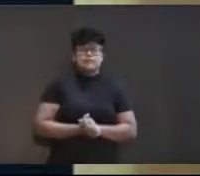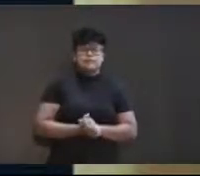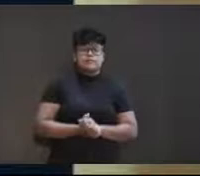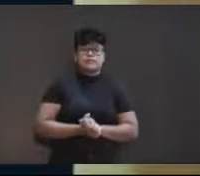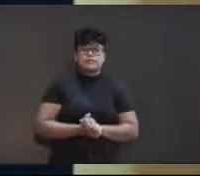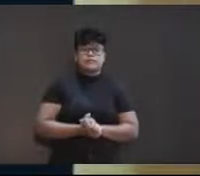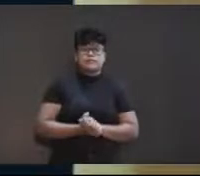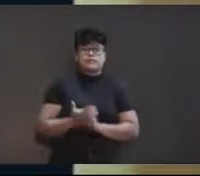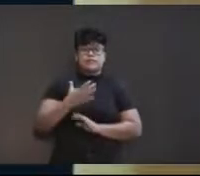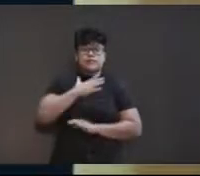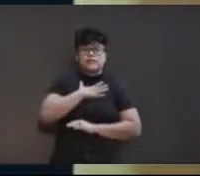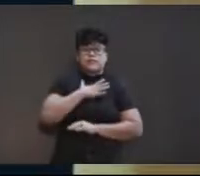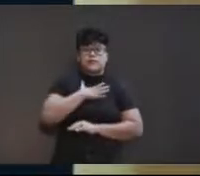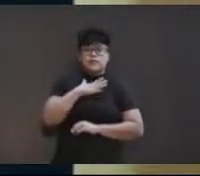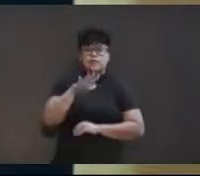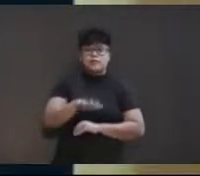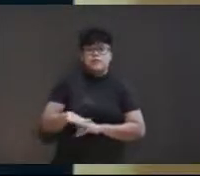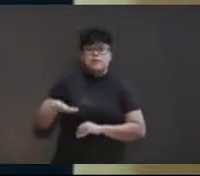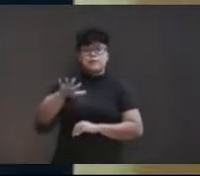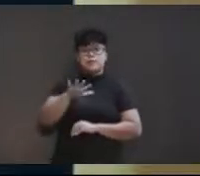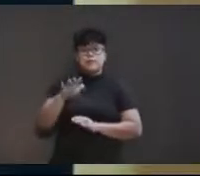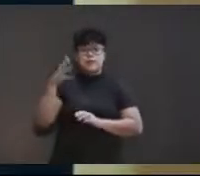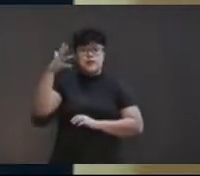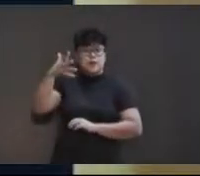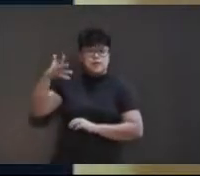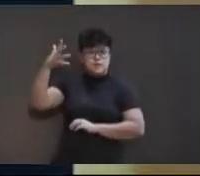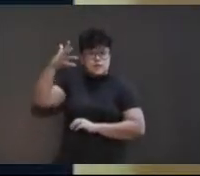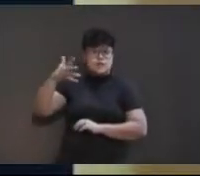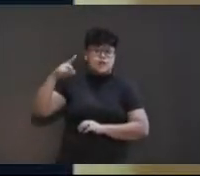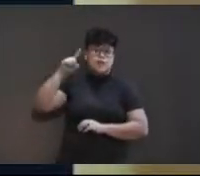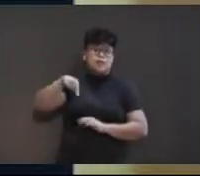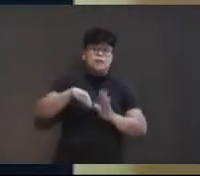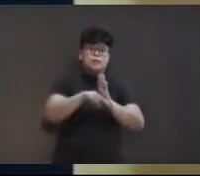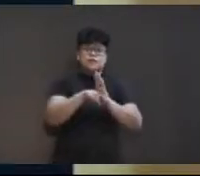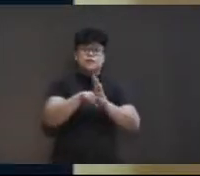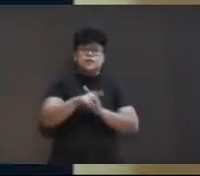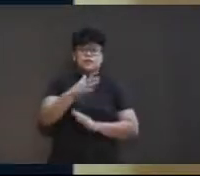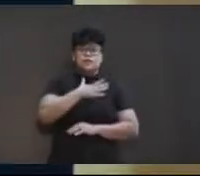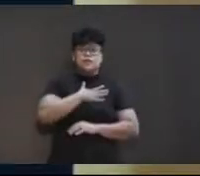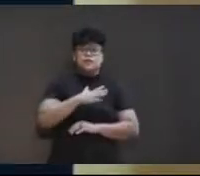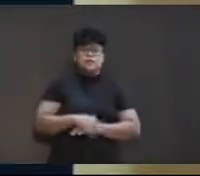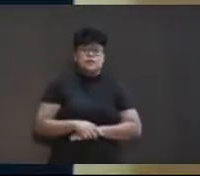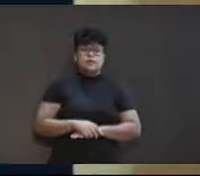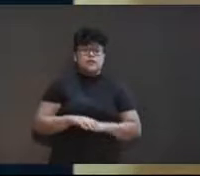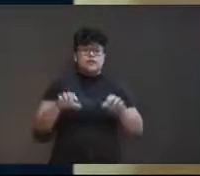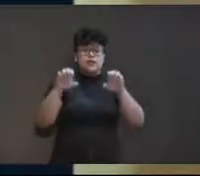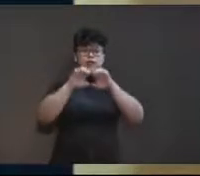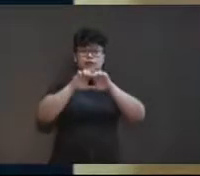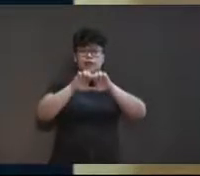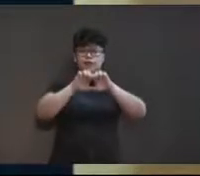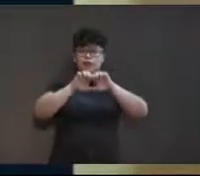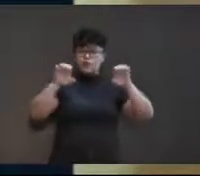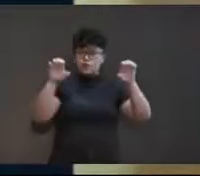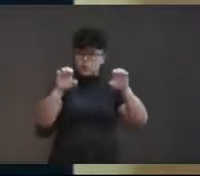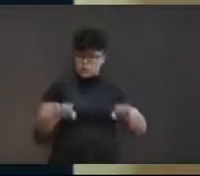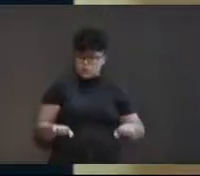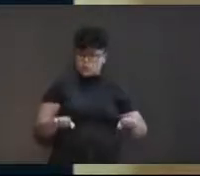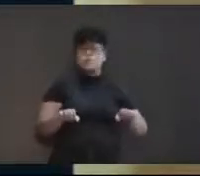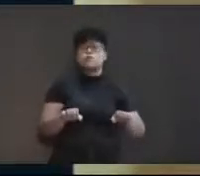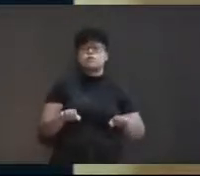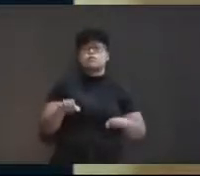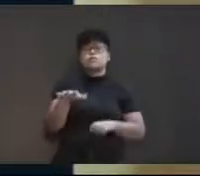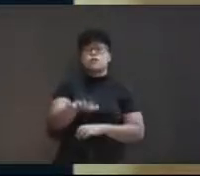nos na área de pesquisa minha é que é uma área de equações diferenciais parciais com